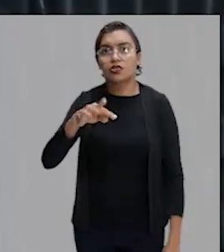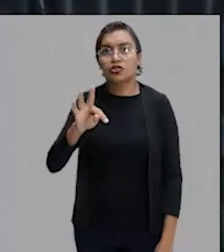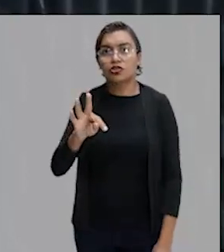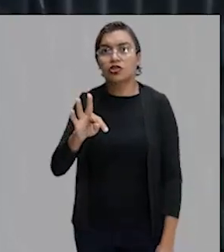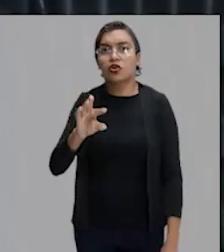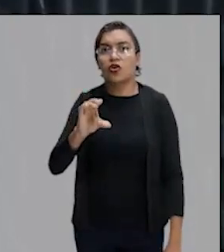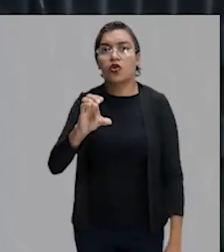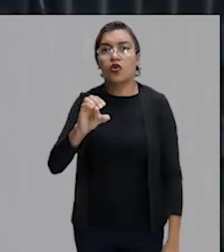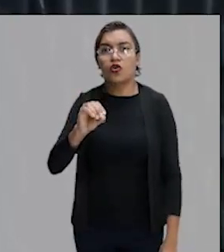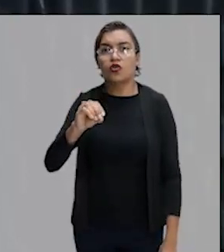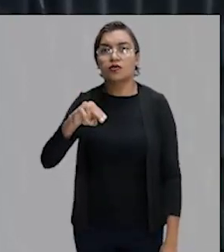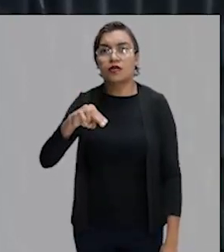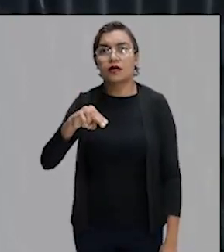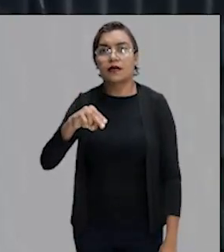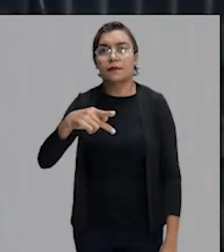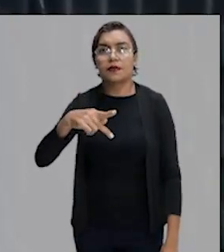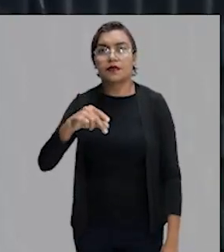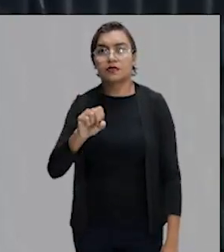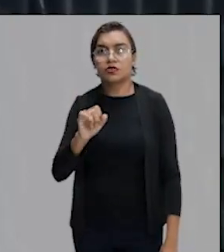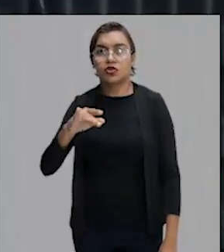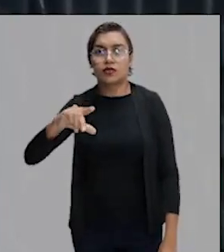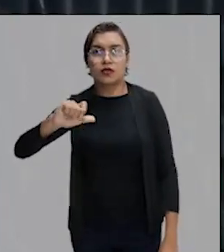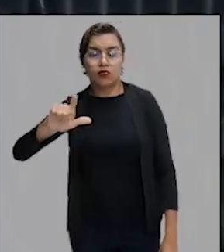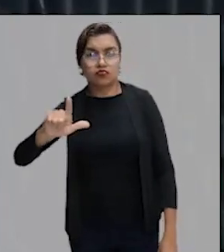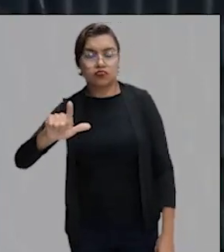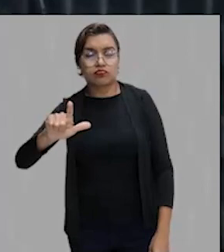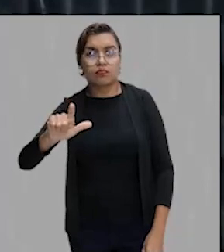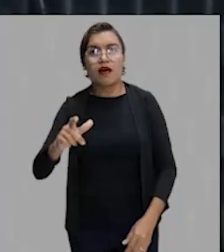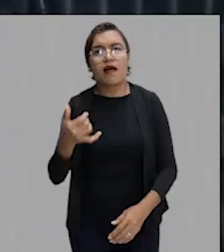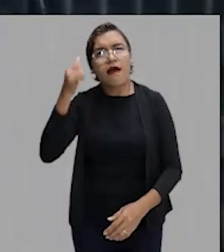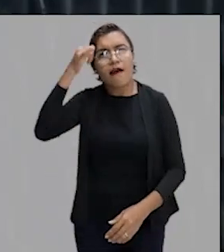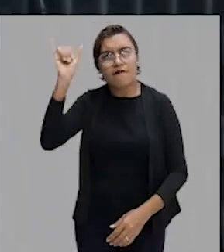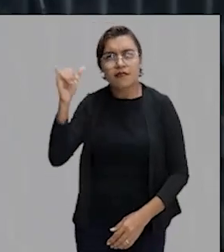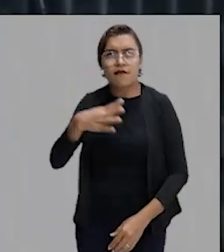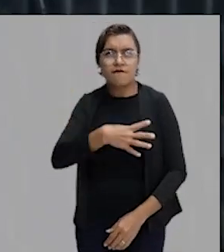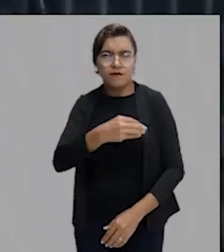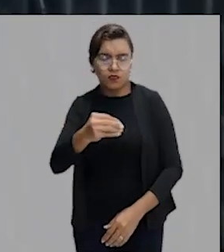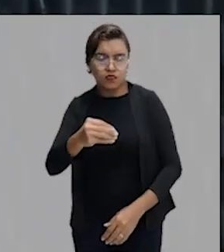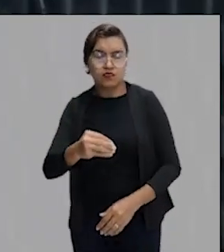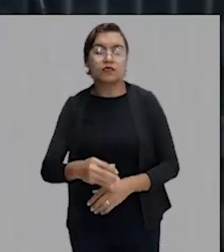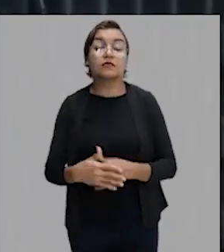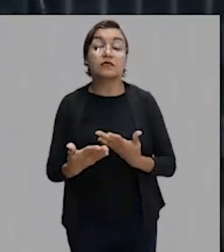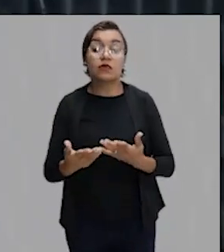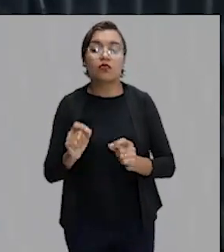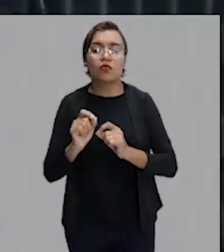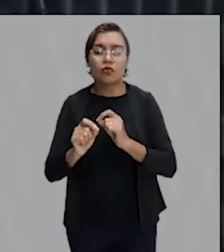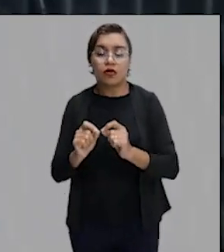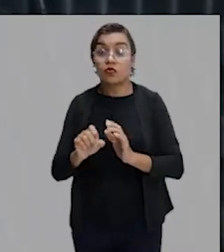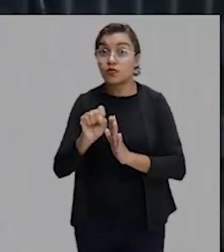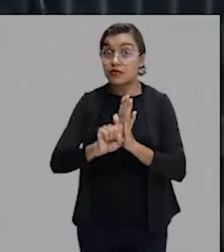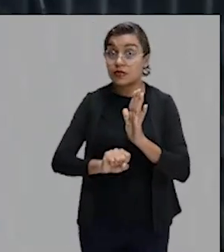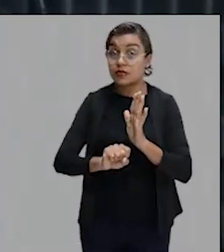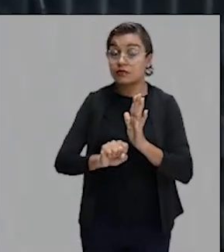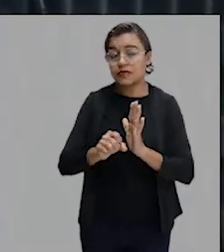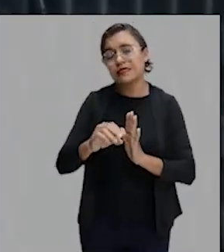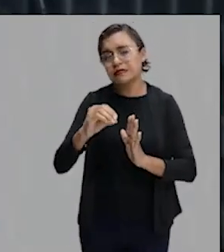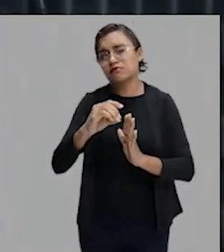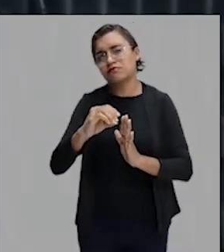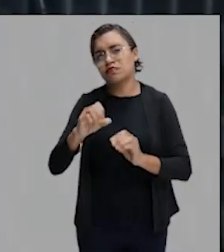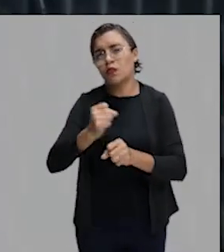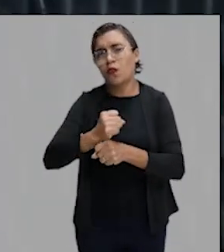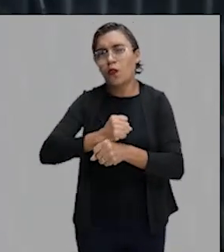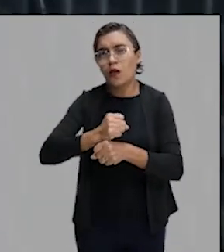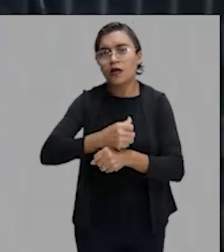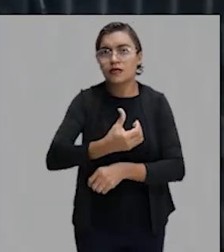uma invenção da década de 50, século 20, e começou a se popularizar a partir dos anos 60 para frente. Mas ainda era